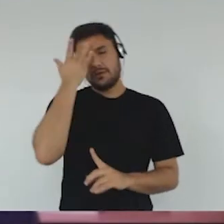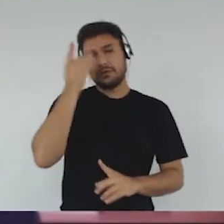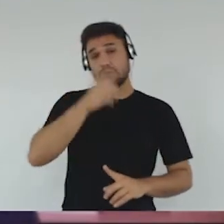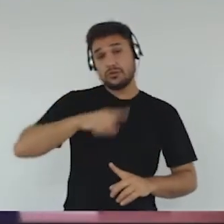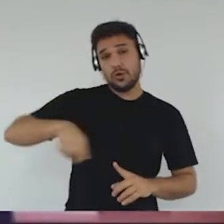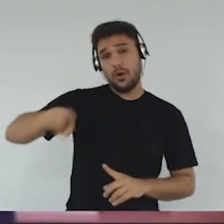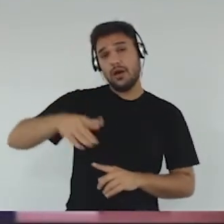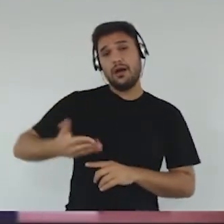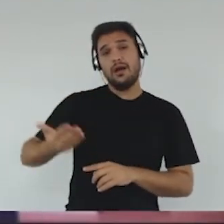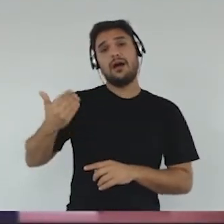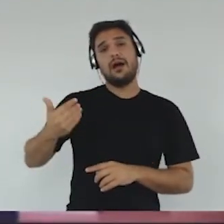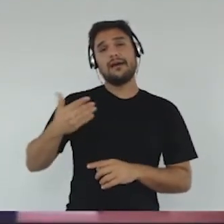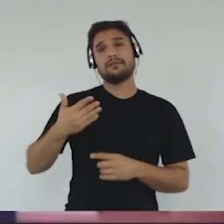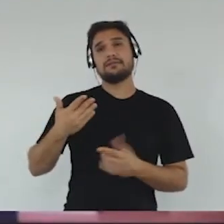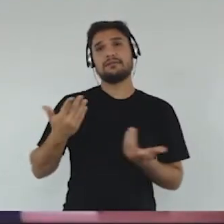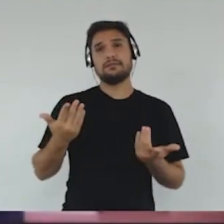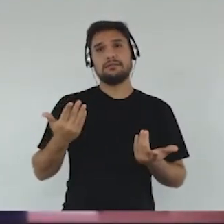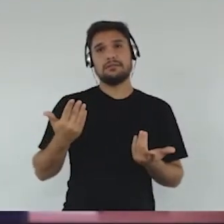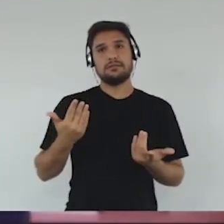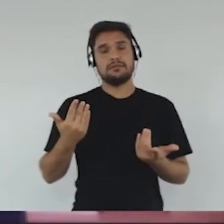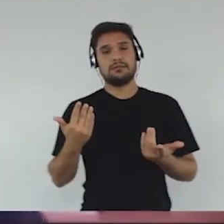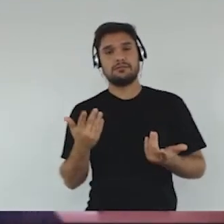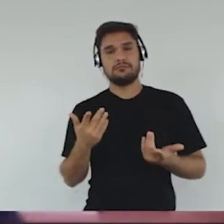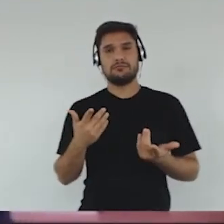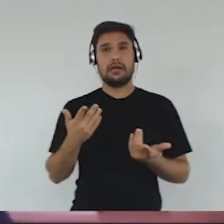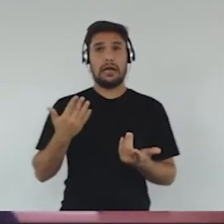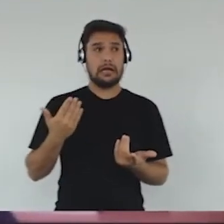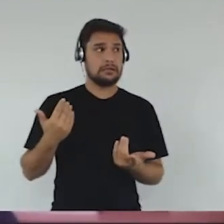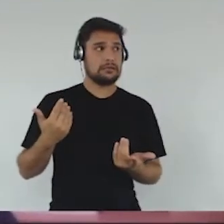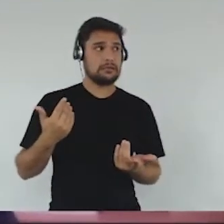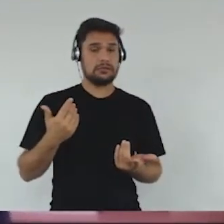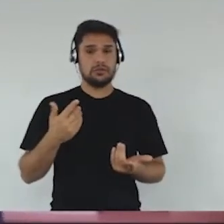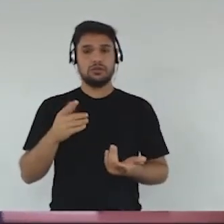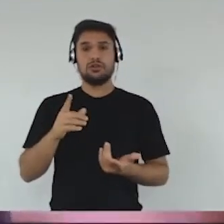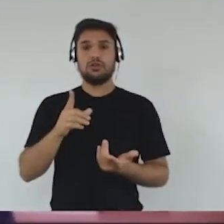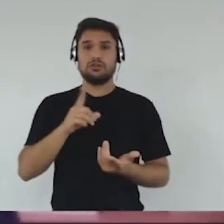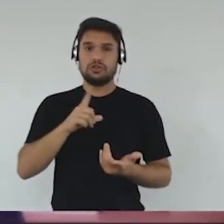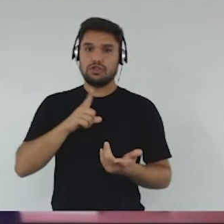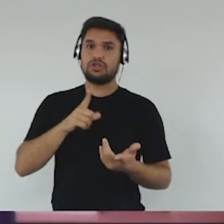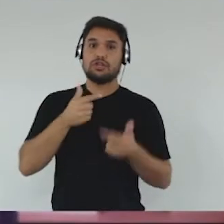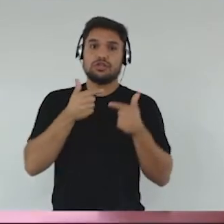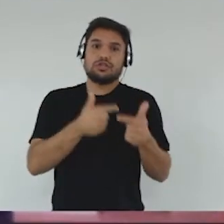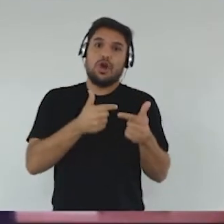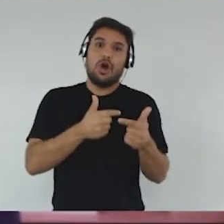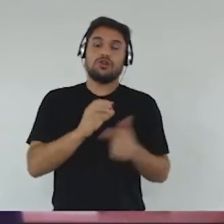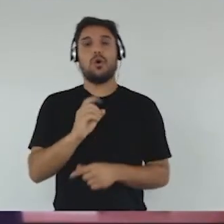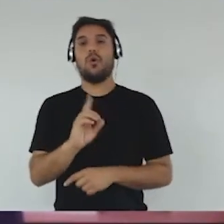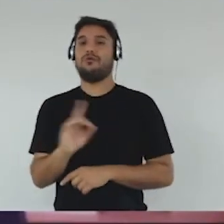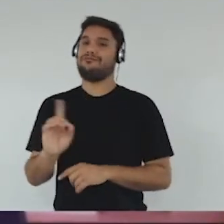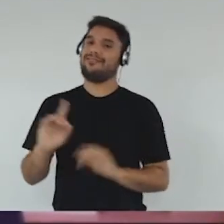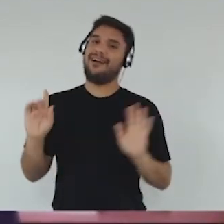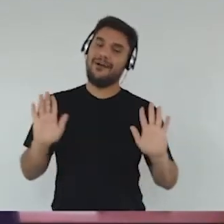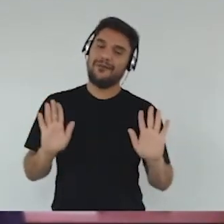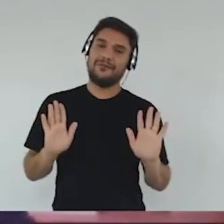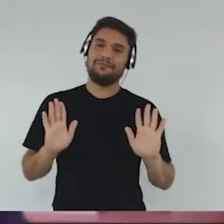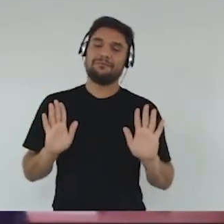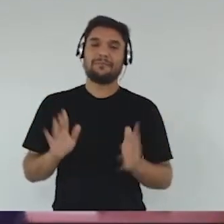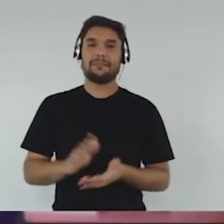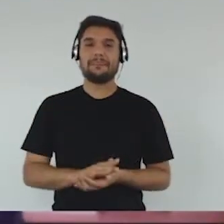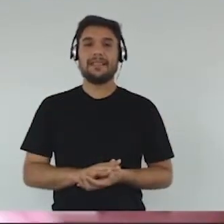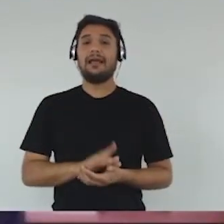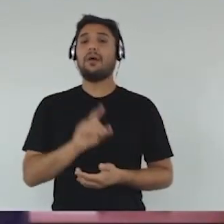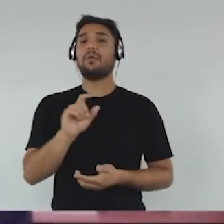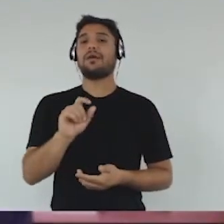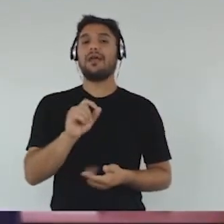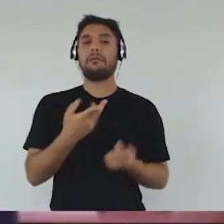se viram na circunstância, às vezes afortunada ou desafortunada, dependendo da perspectiva,